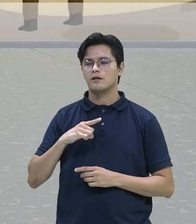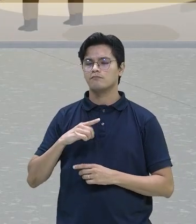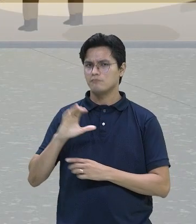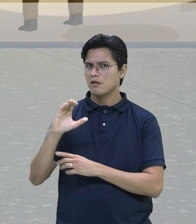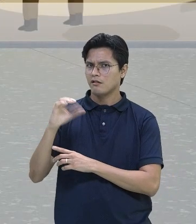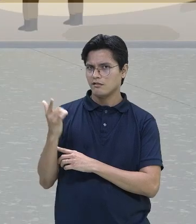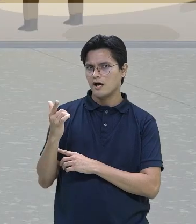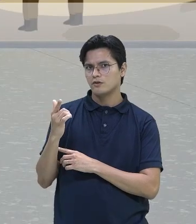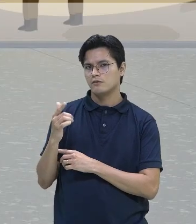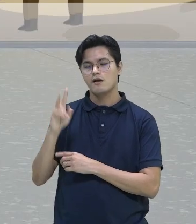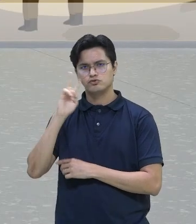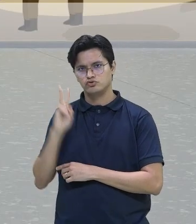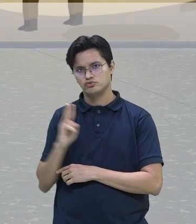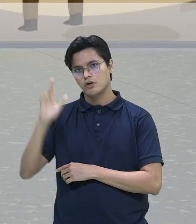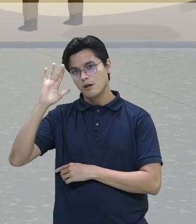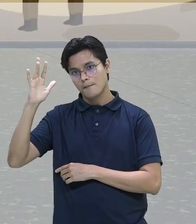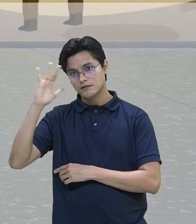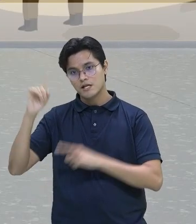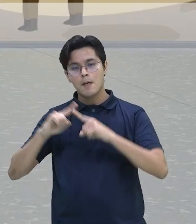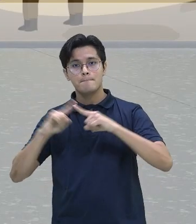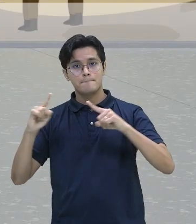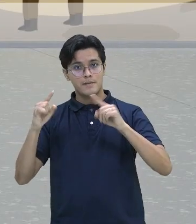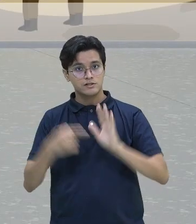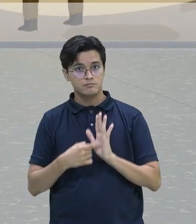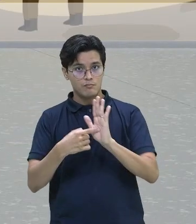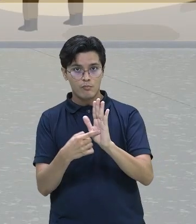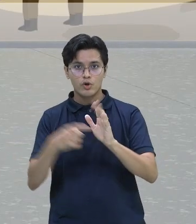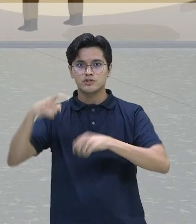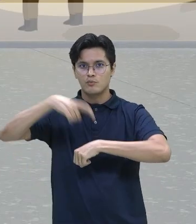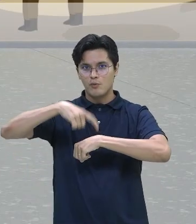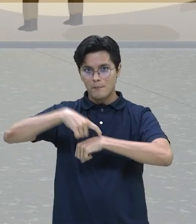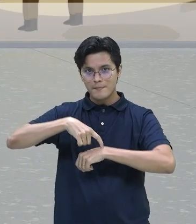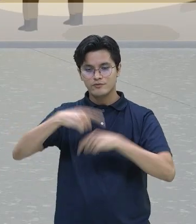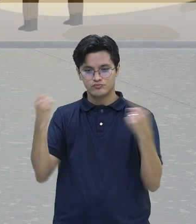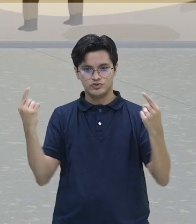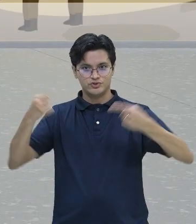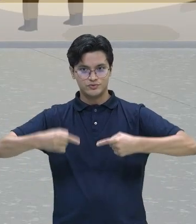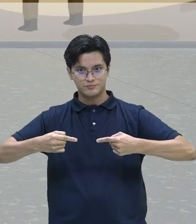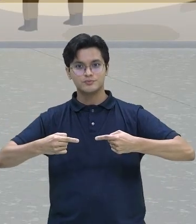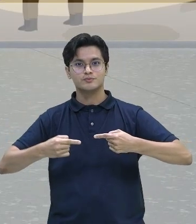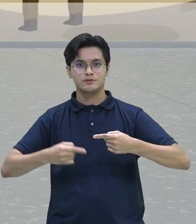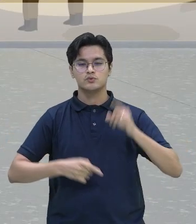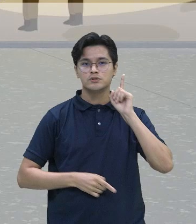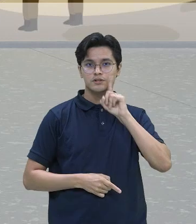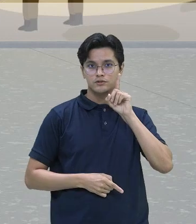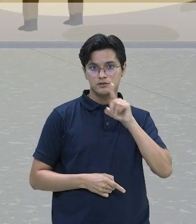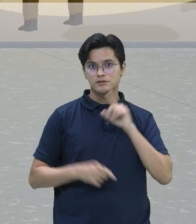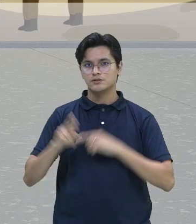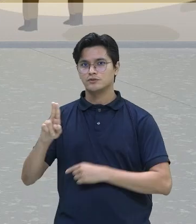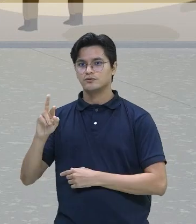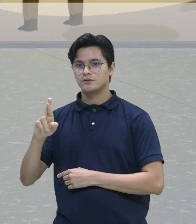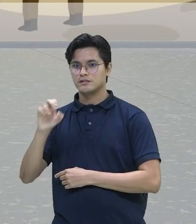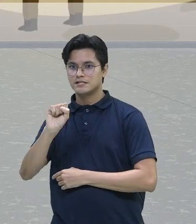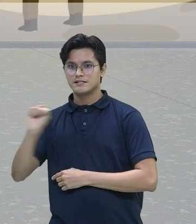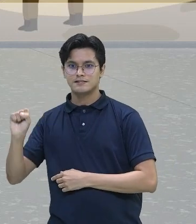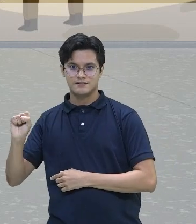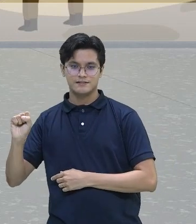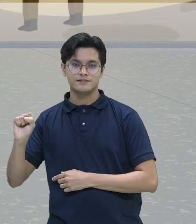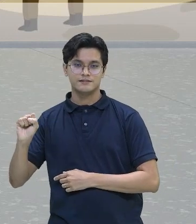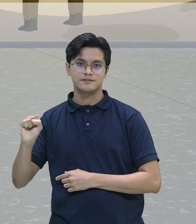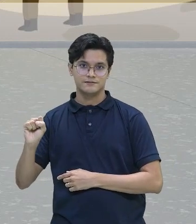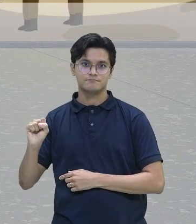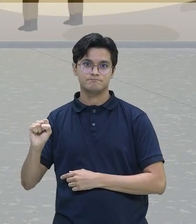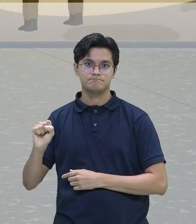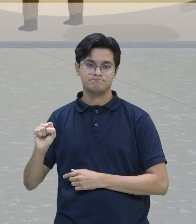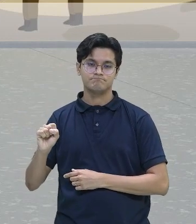Mas eles trazem no filme esse momento de tensão entre Estados Unidos e União Soviética. Foi tenso demais e a gente